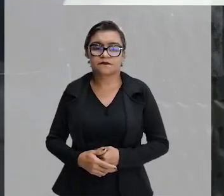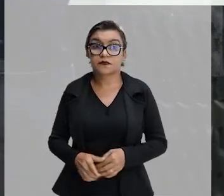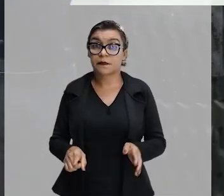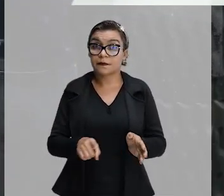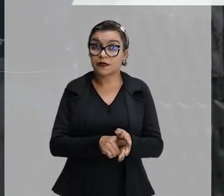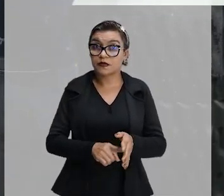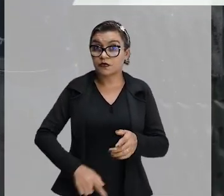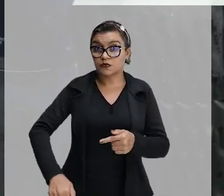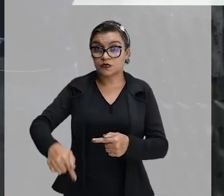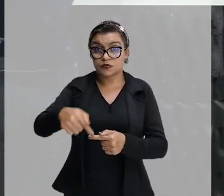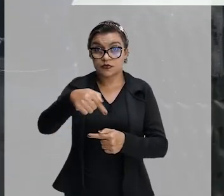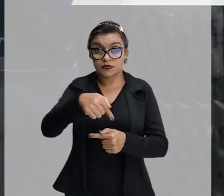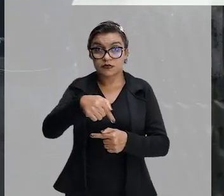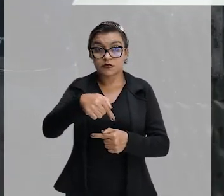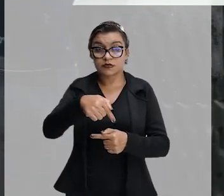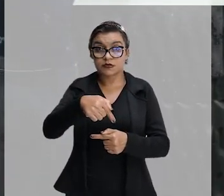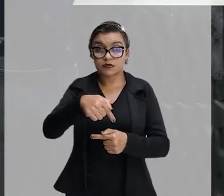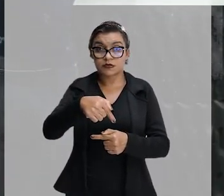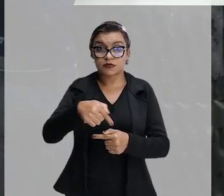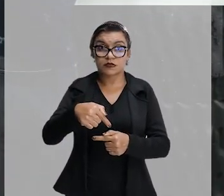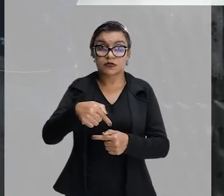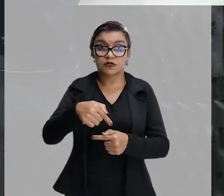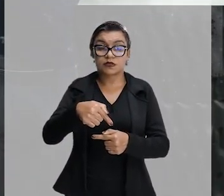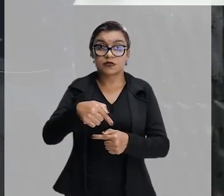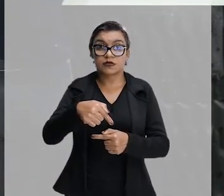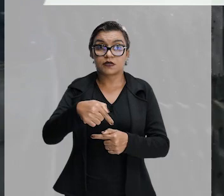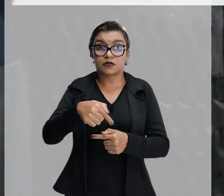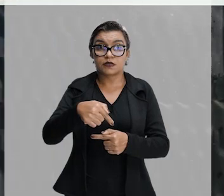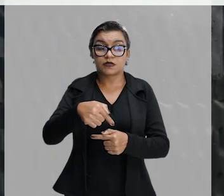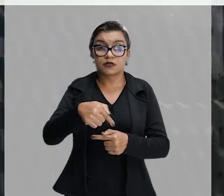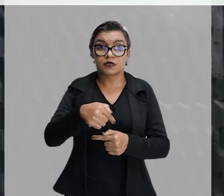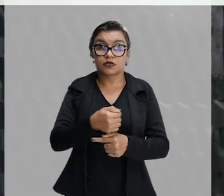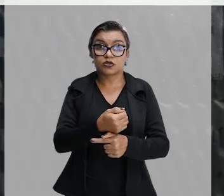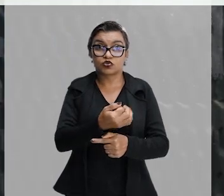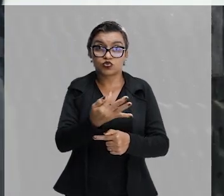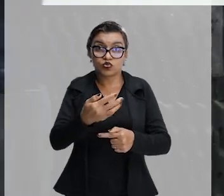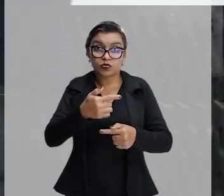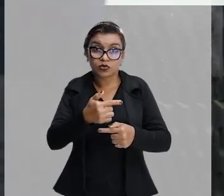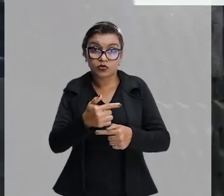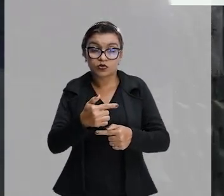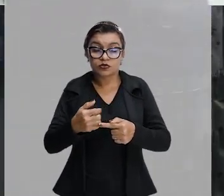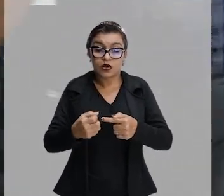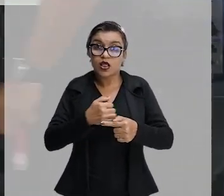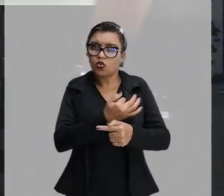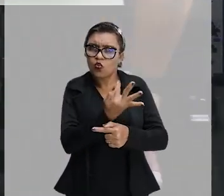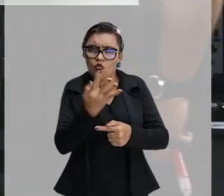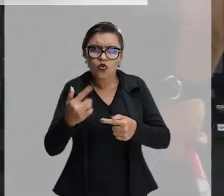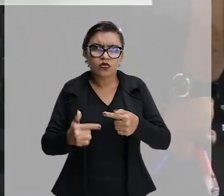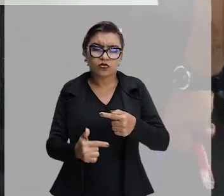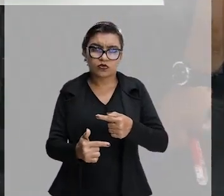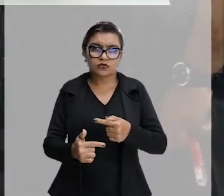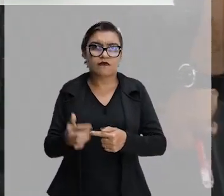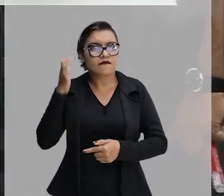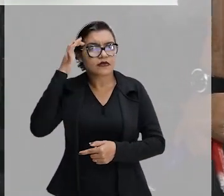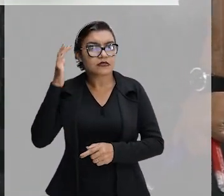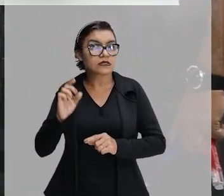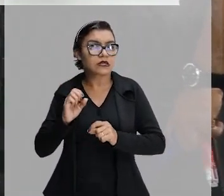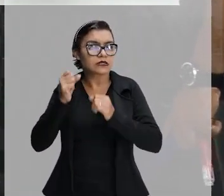Q, dividido por 4, tudo isso sobre 2. Então, para facilitar aqui, nós vamos fazer logo